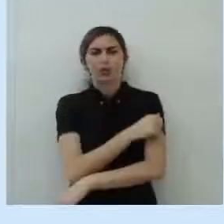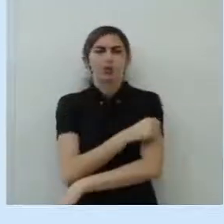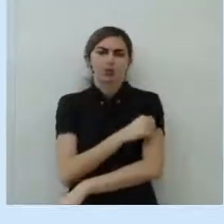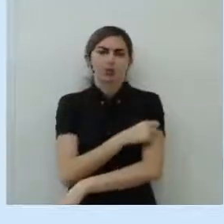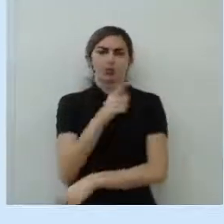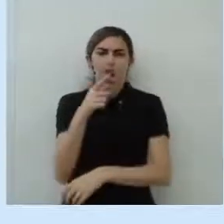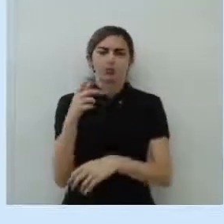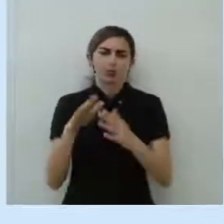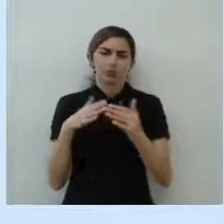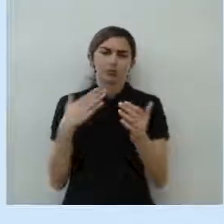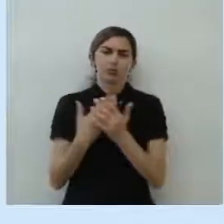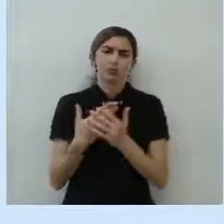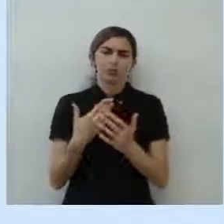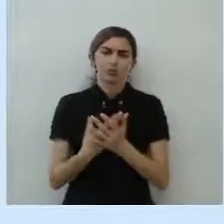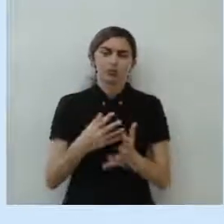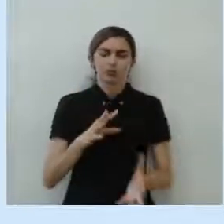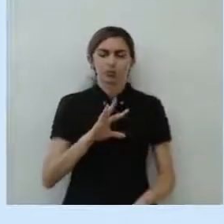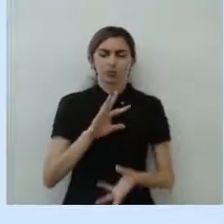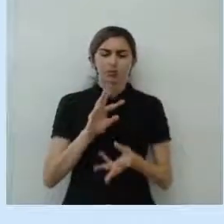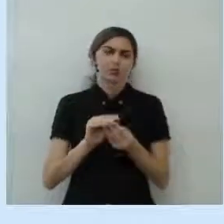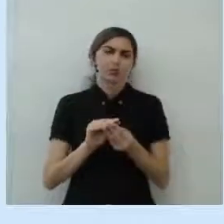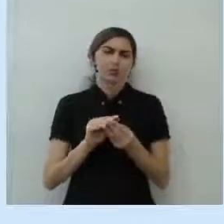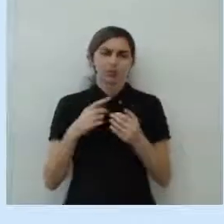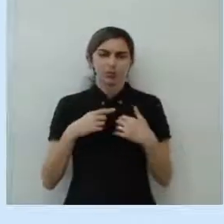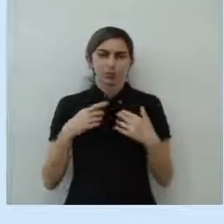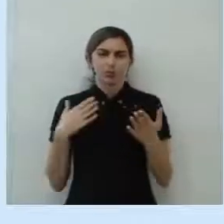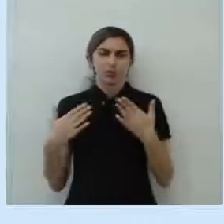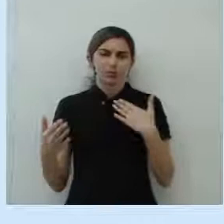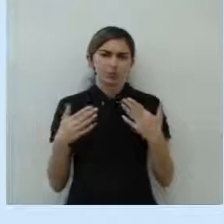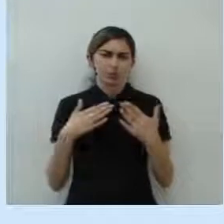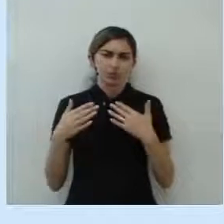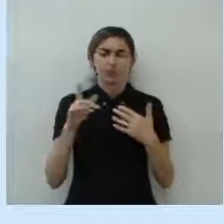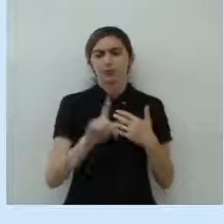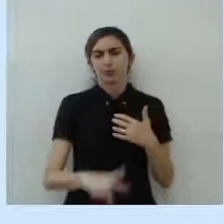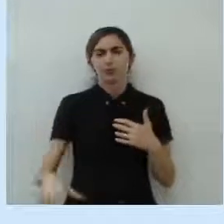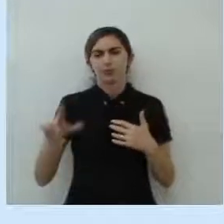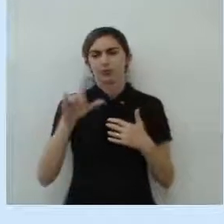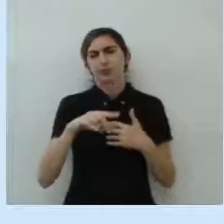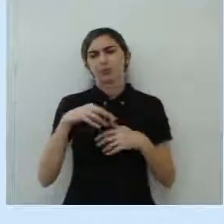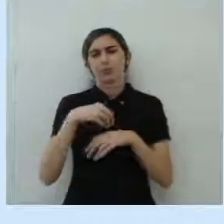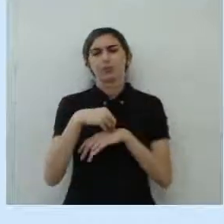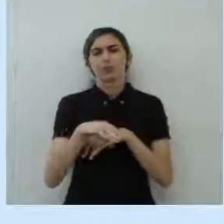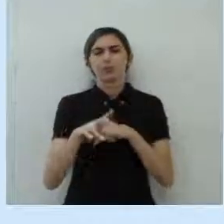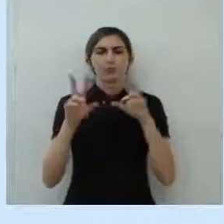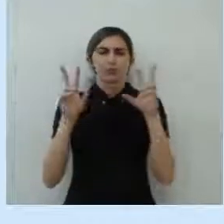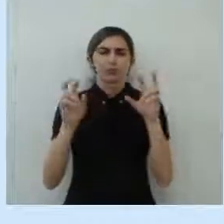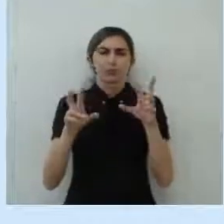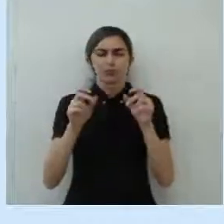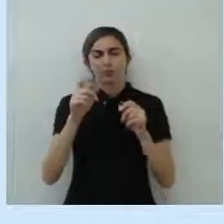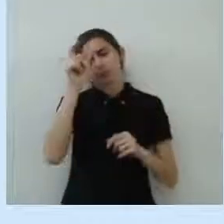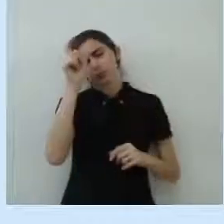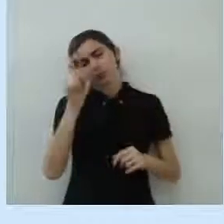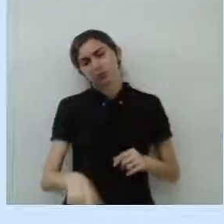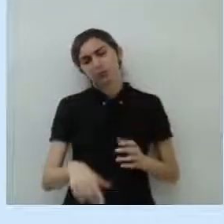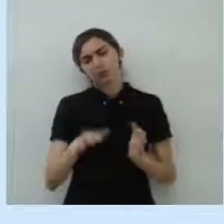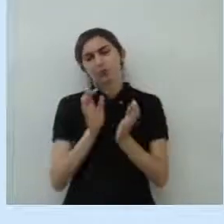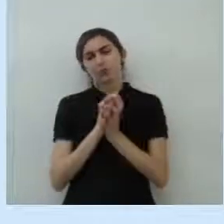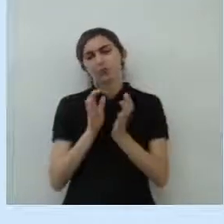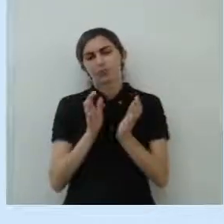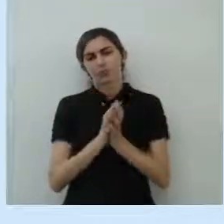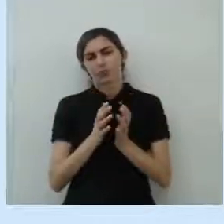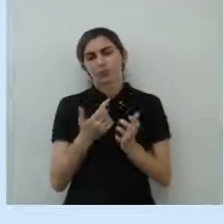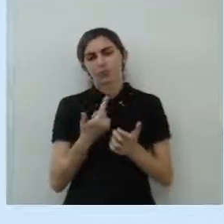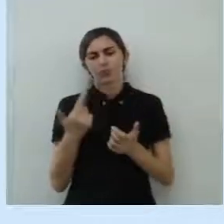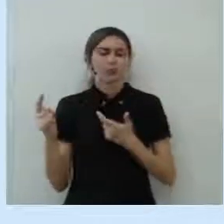para complementar, né, já que nós estamos no papo artístico literário, que coloca como tema as personalidades pernambucanas, muitas